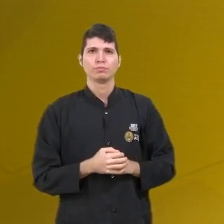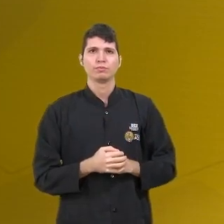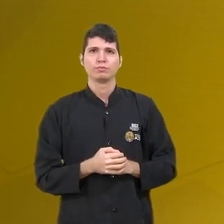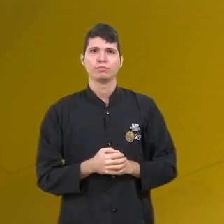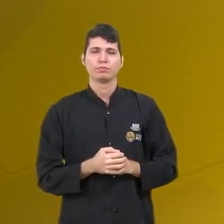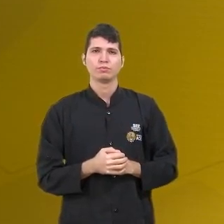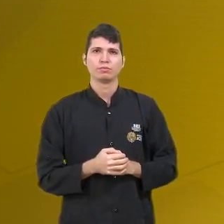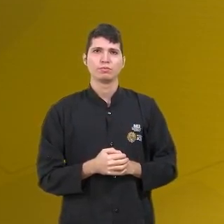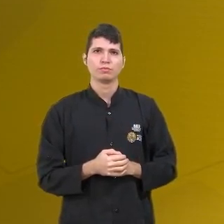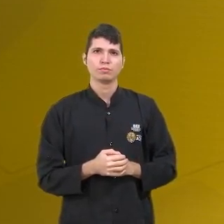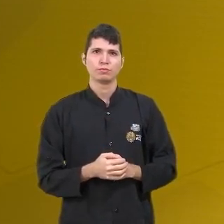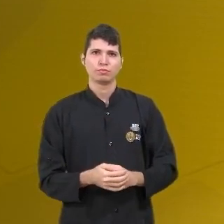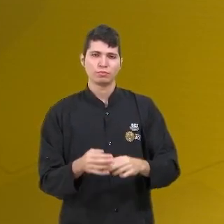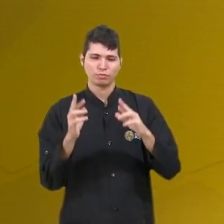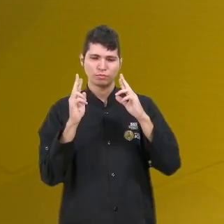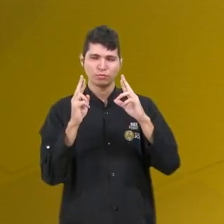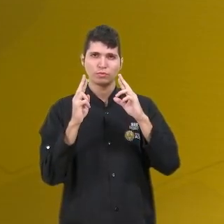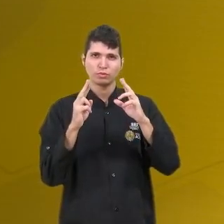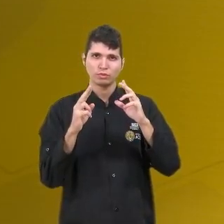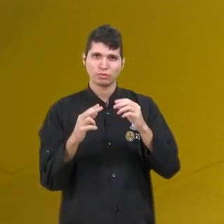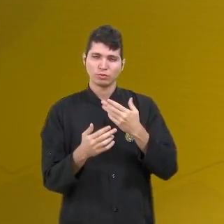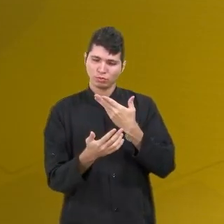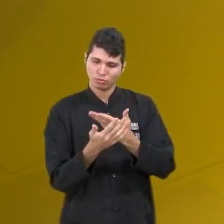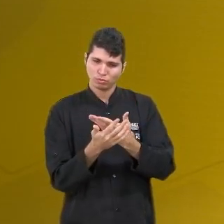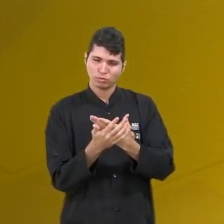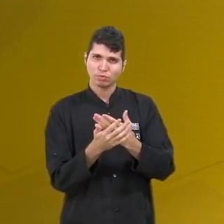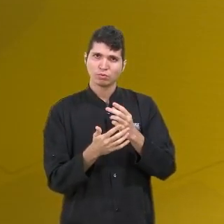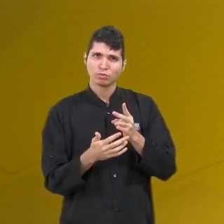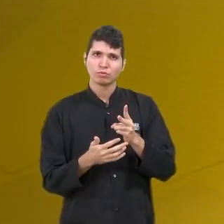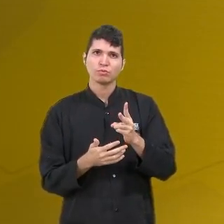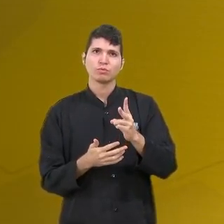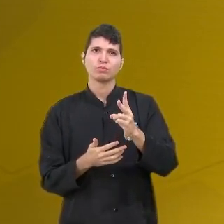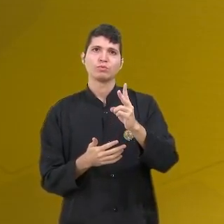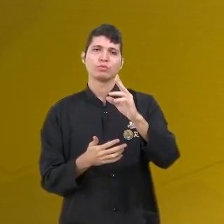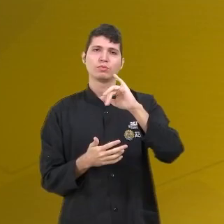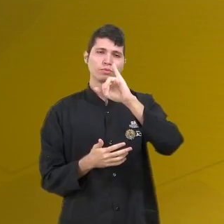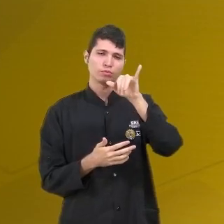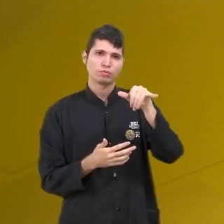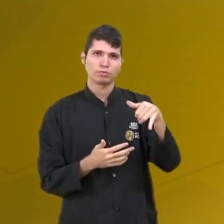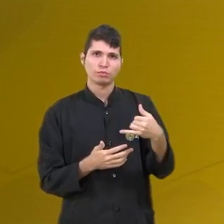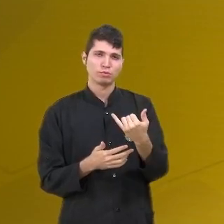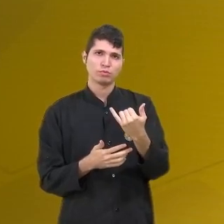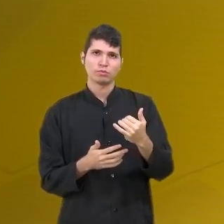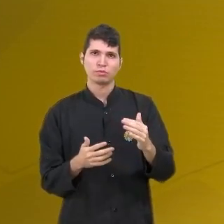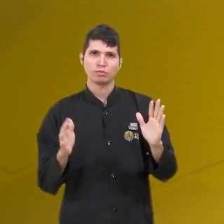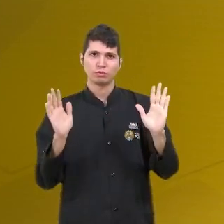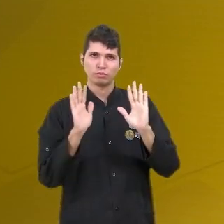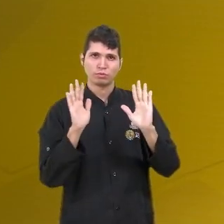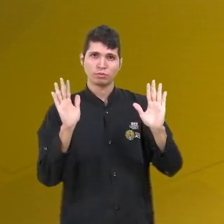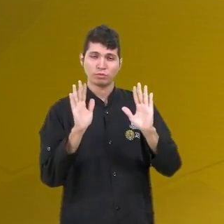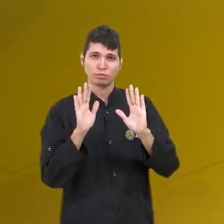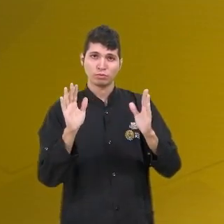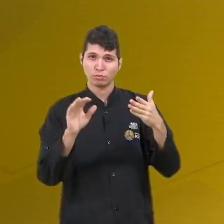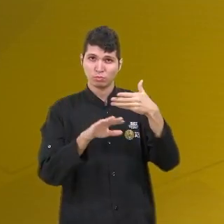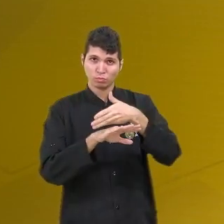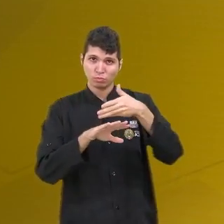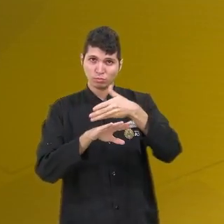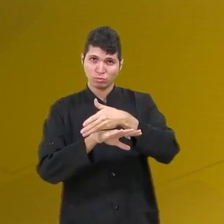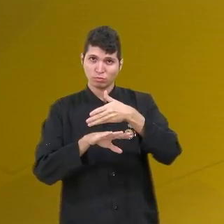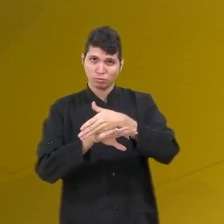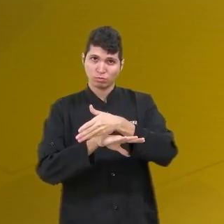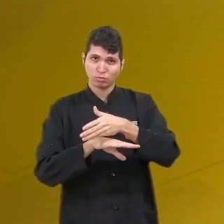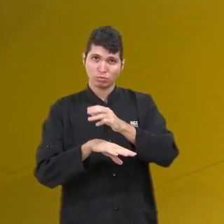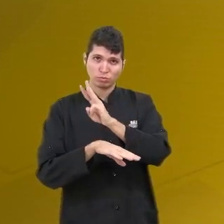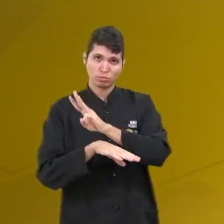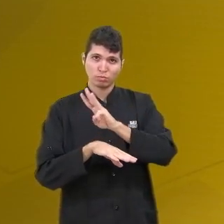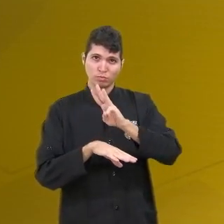entendido. Aproveitem. E um abraço, fiquem com Deus e acessem as páginas